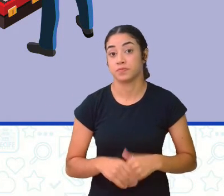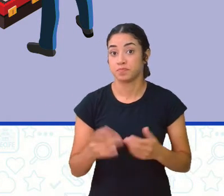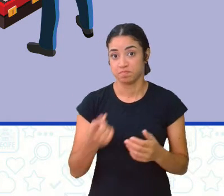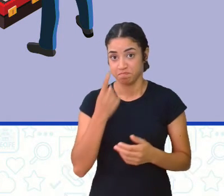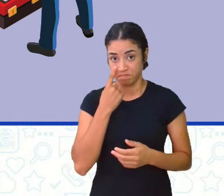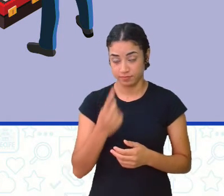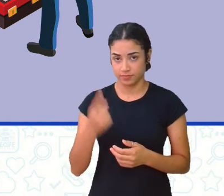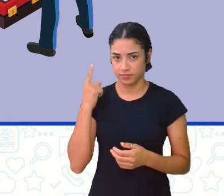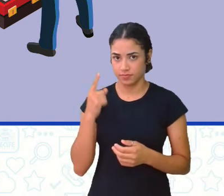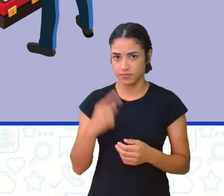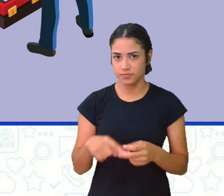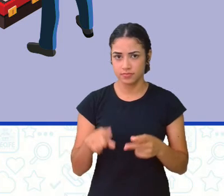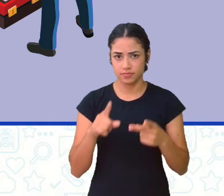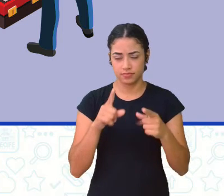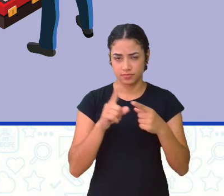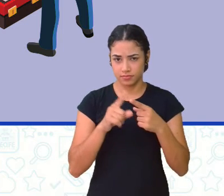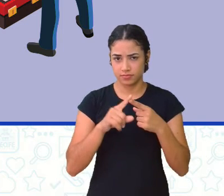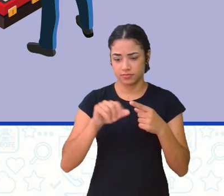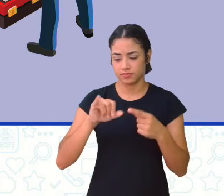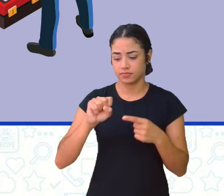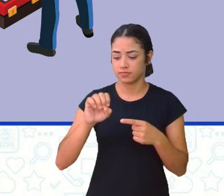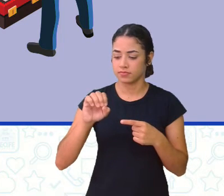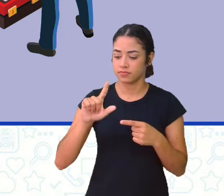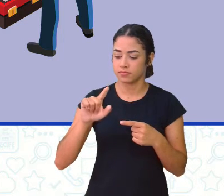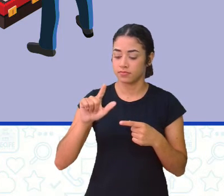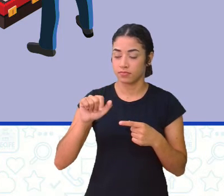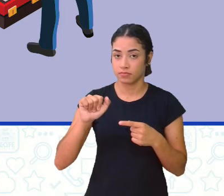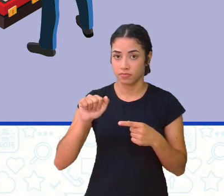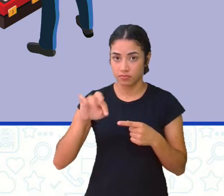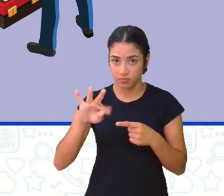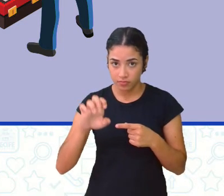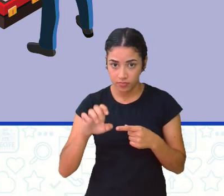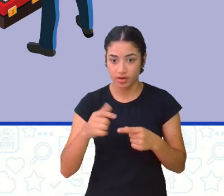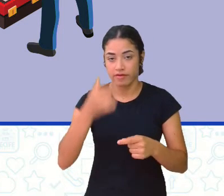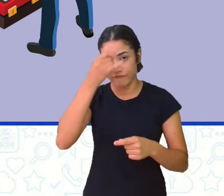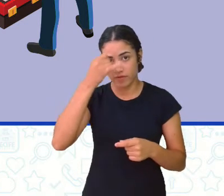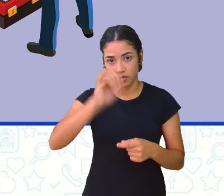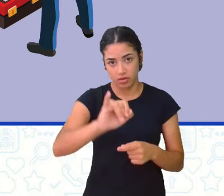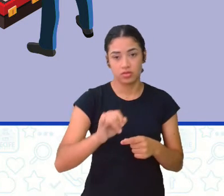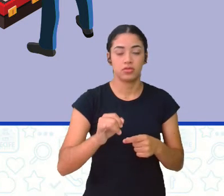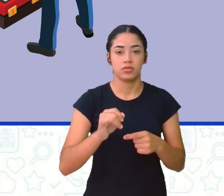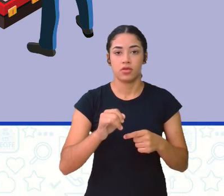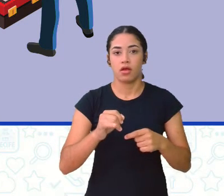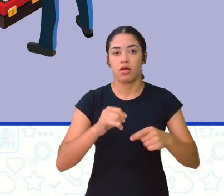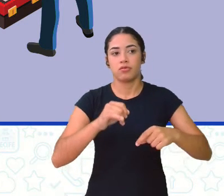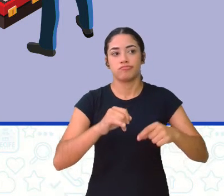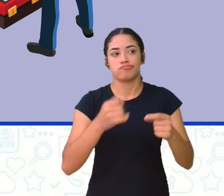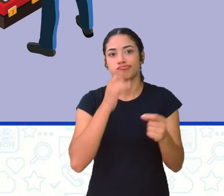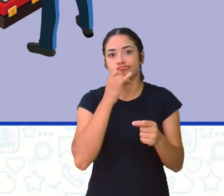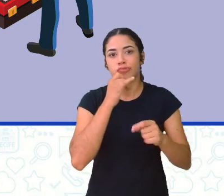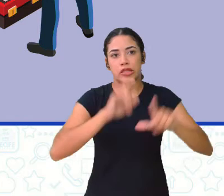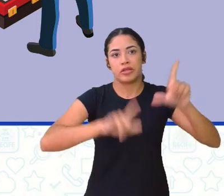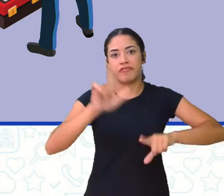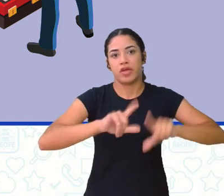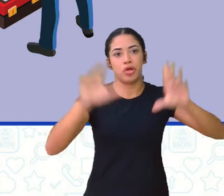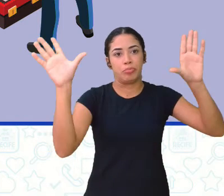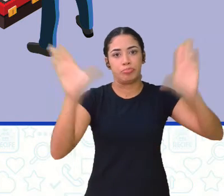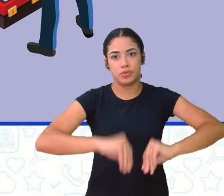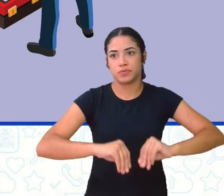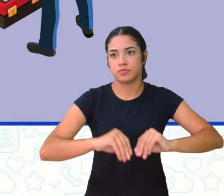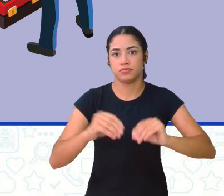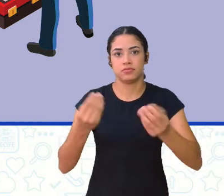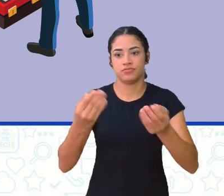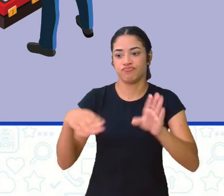esses isolantes, eles são importantes para não dar esse curto-circuito, que muitas vezes vai queimar equipamentos na nossa casa, e